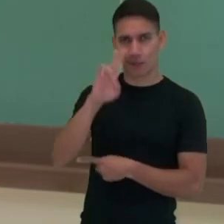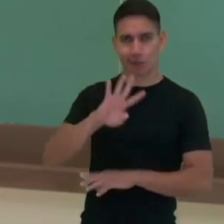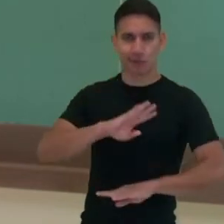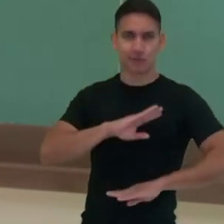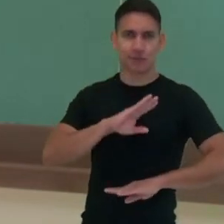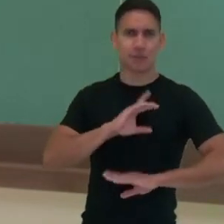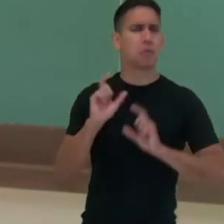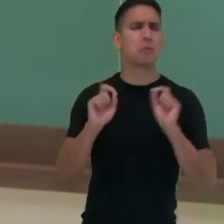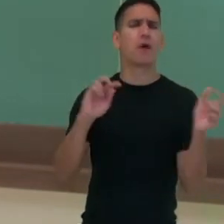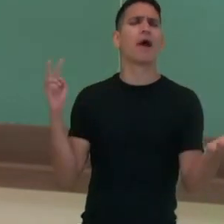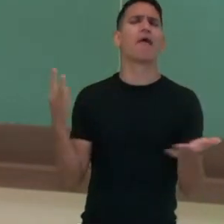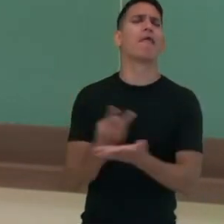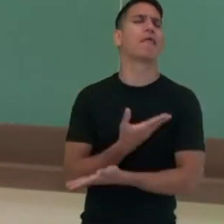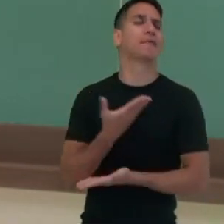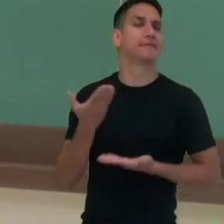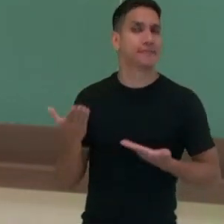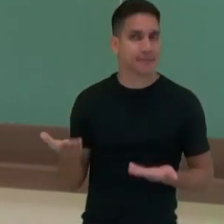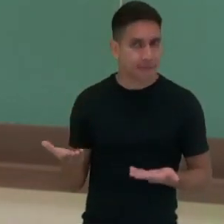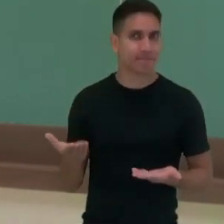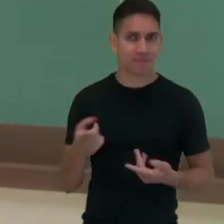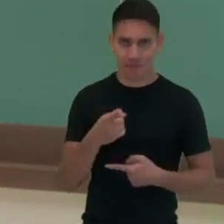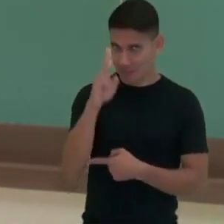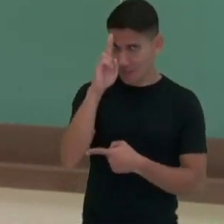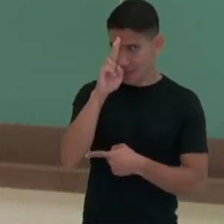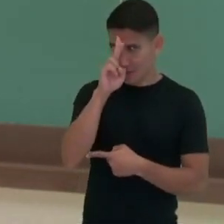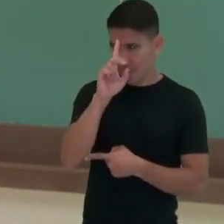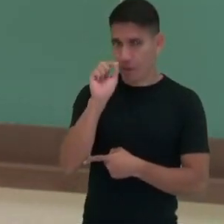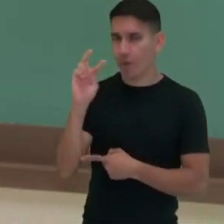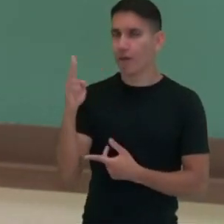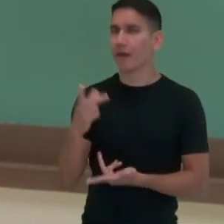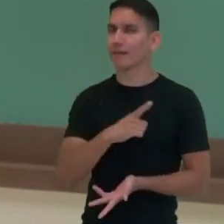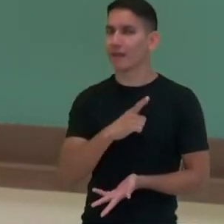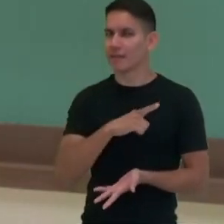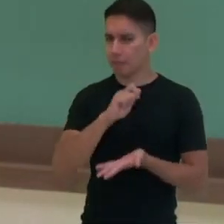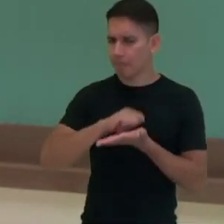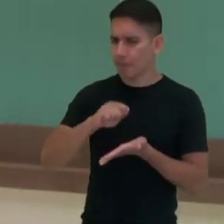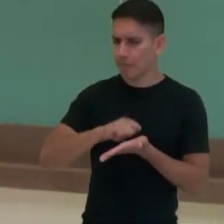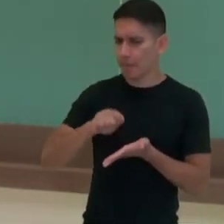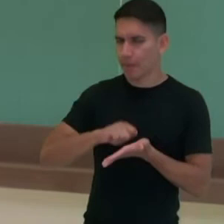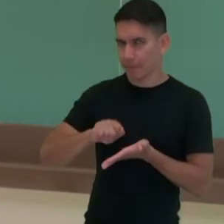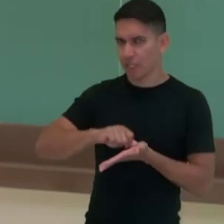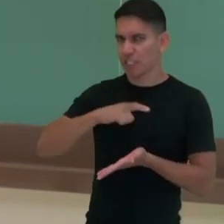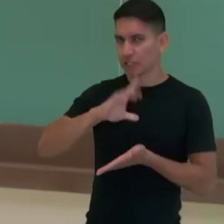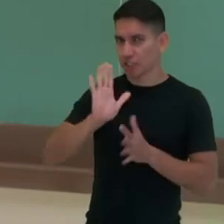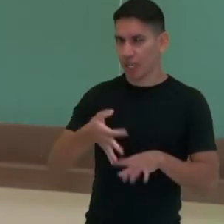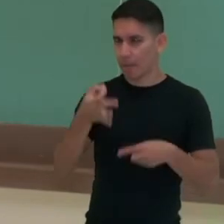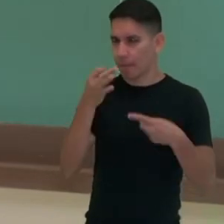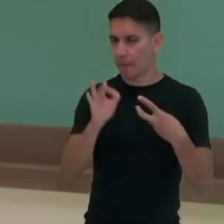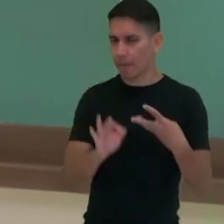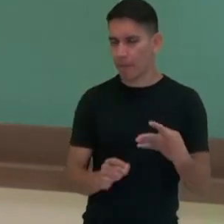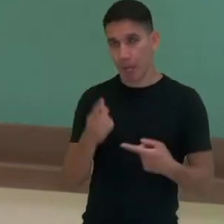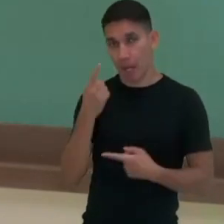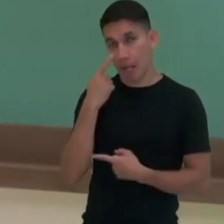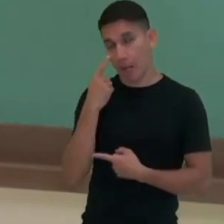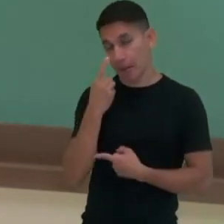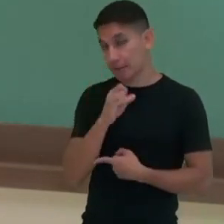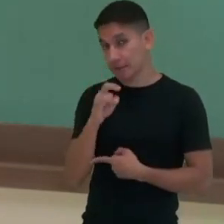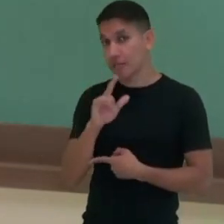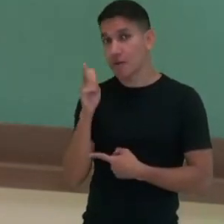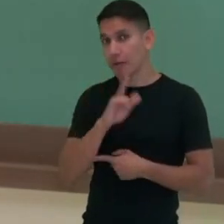o que que aconteceu, né? Você lembrou? Você anotou aí certinho? Vamos ver se